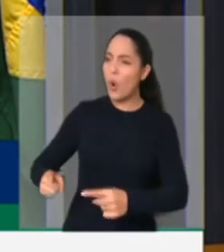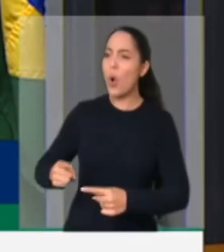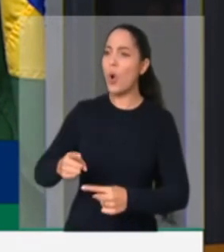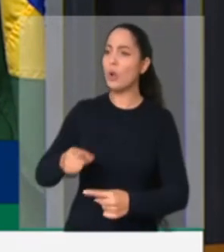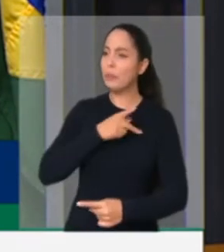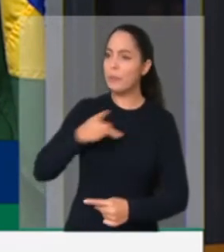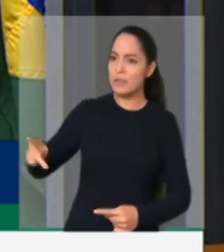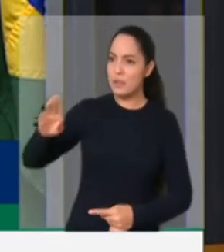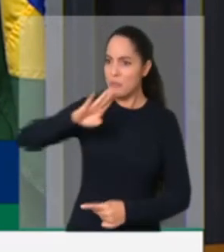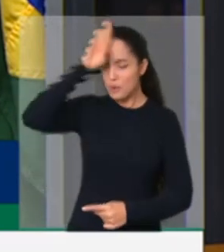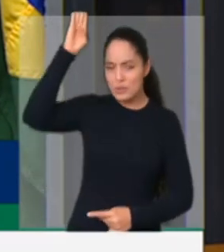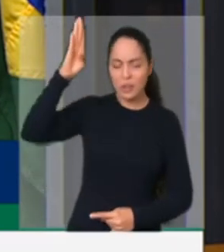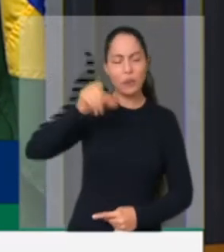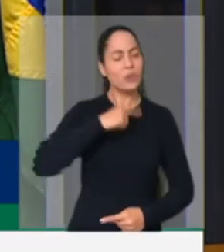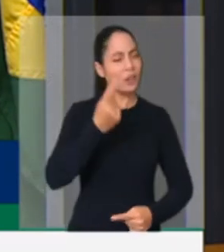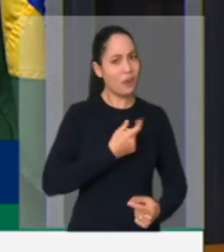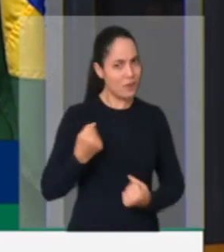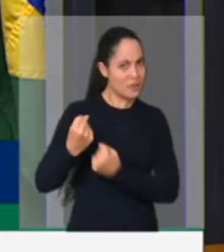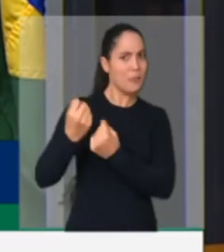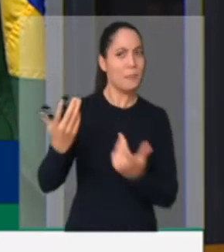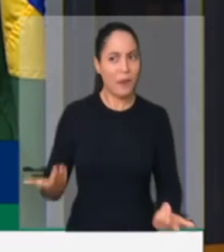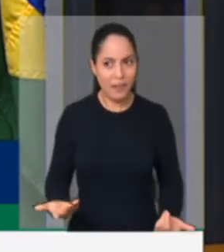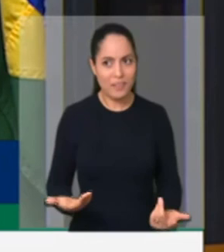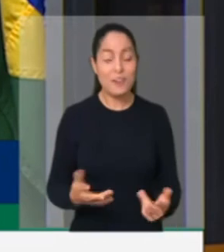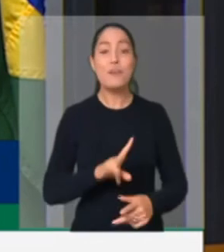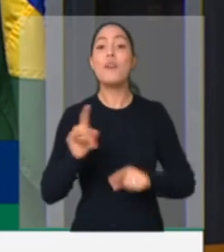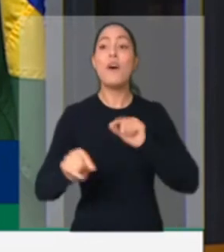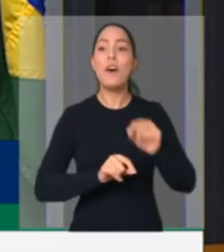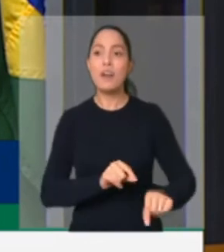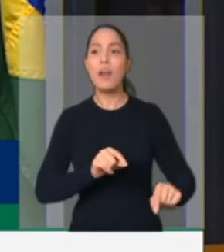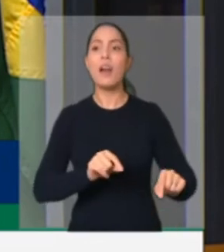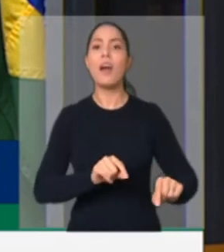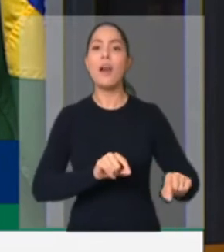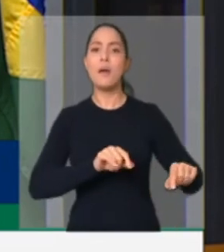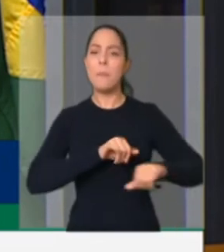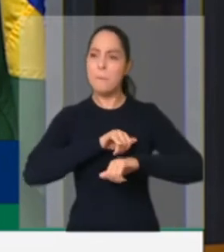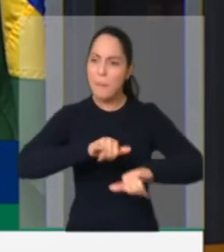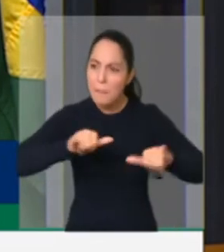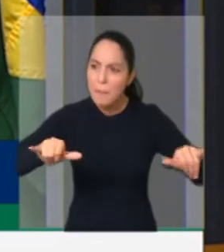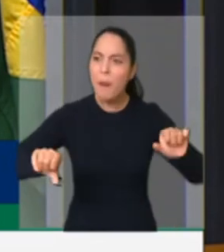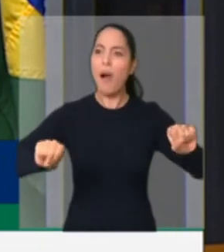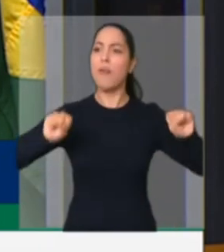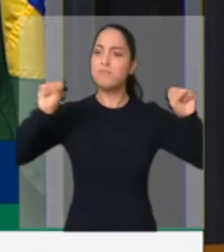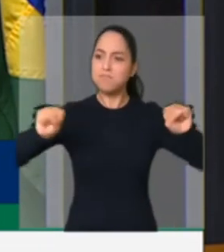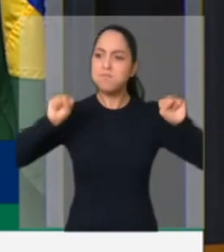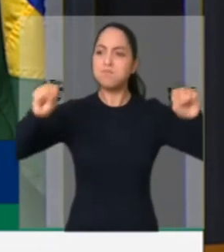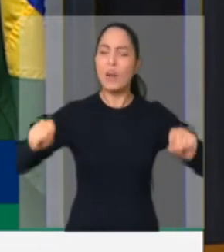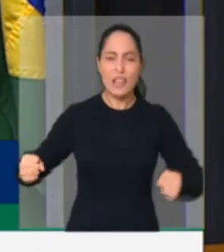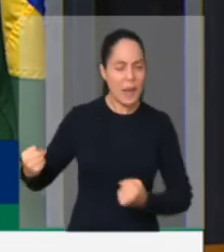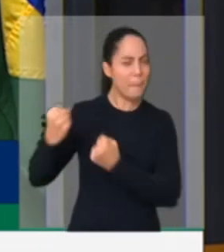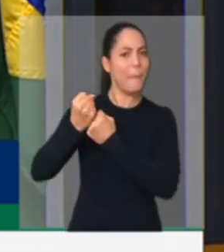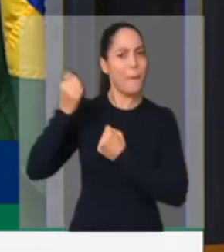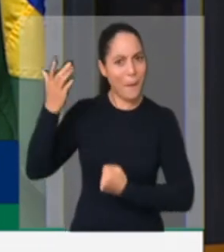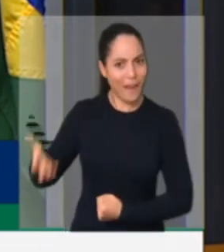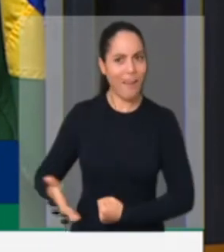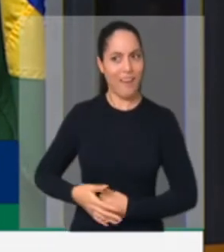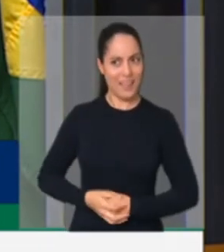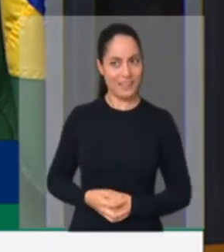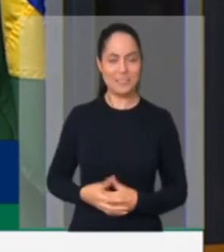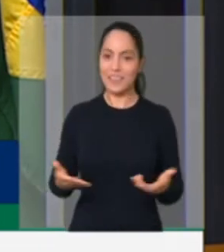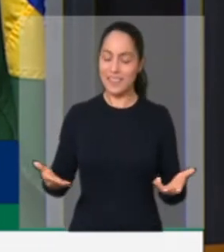bolsonaro e seus apoiadores por fazer motor se atas por fazer manifestações em apoio ao governo bolsonaro